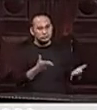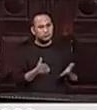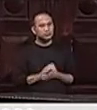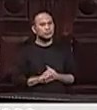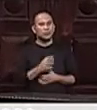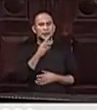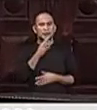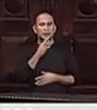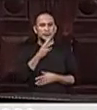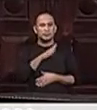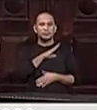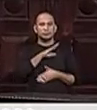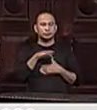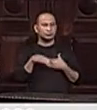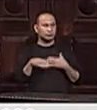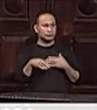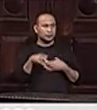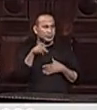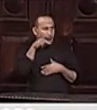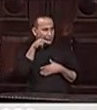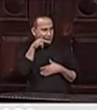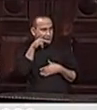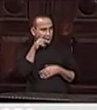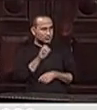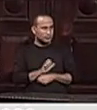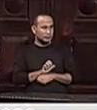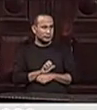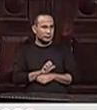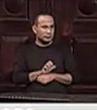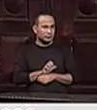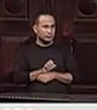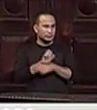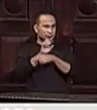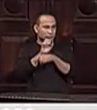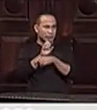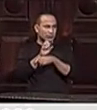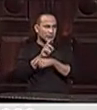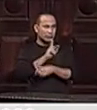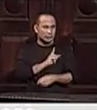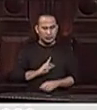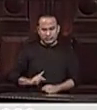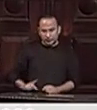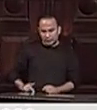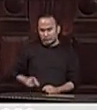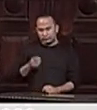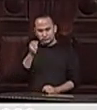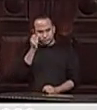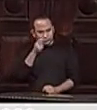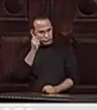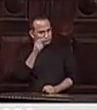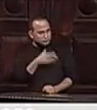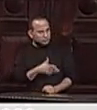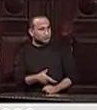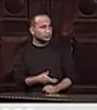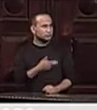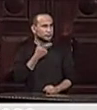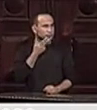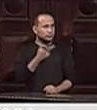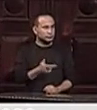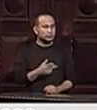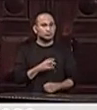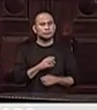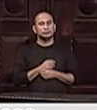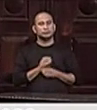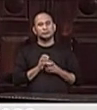ao conhecimento do Parlamento Estadual. Por isso, senhor presidente, eu faço aqui esse alertamento, vou levar esses temas para o âmbito da Comissão